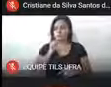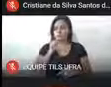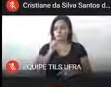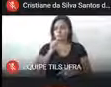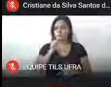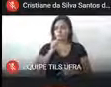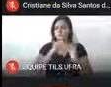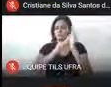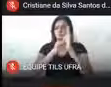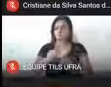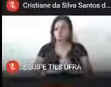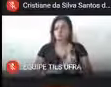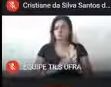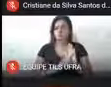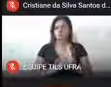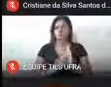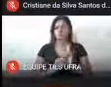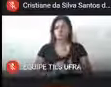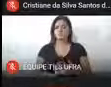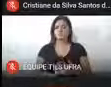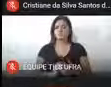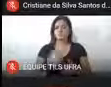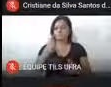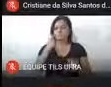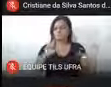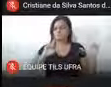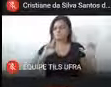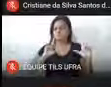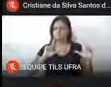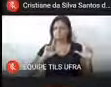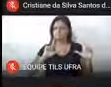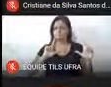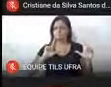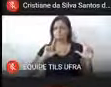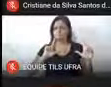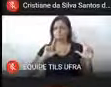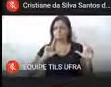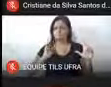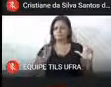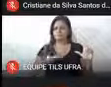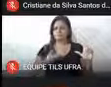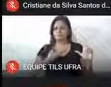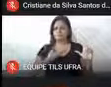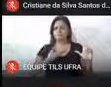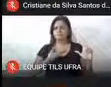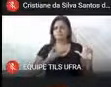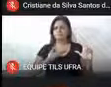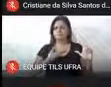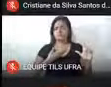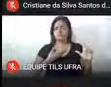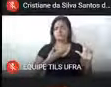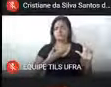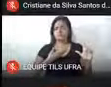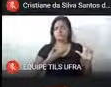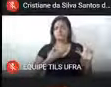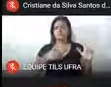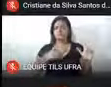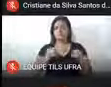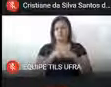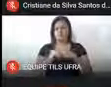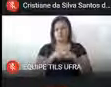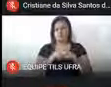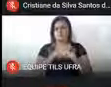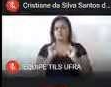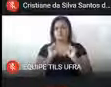carta aqui que eu trouxe para vocês, ela é justamente sobre diamba também. Né? A pergunta que ela fez foi: